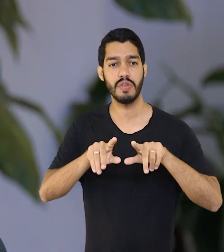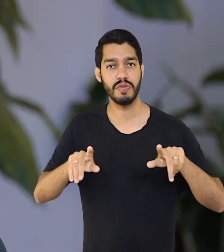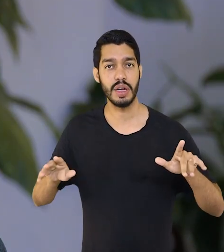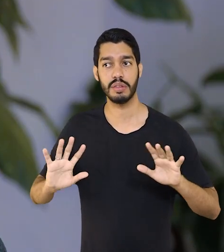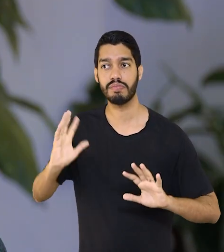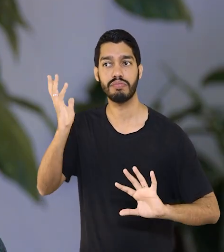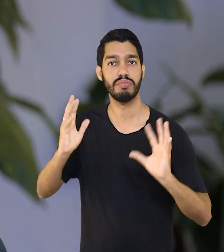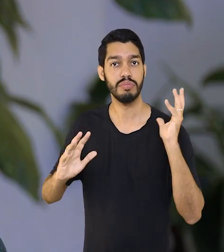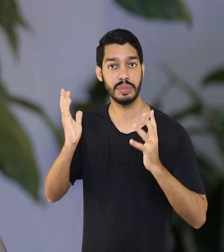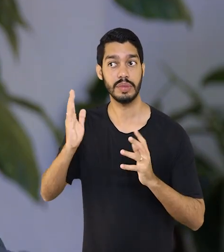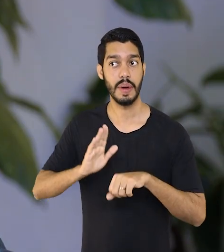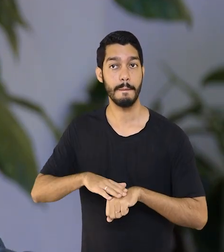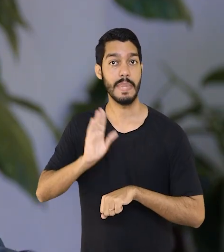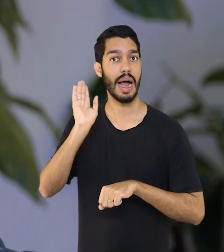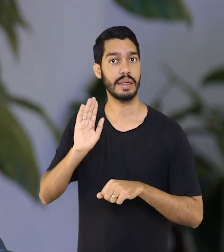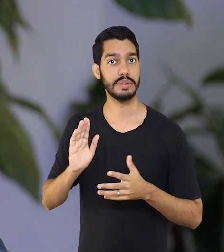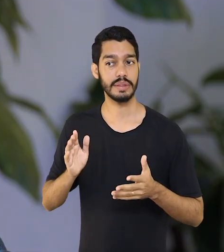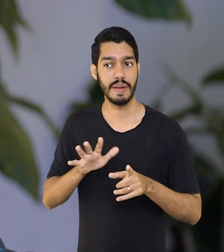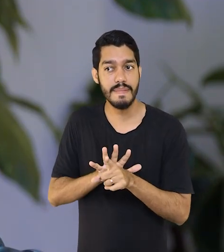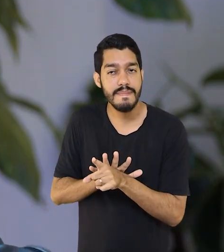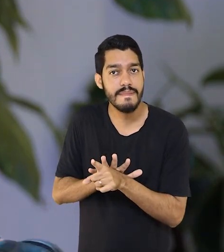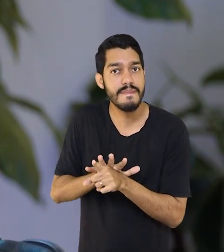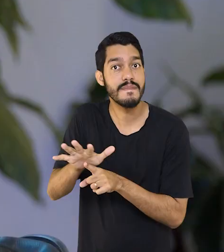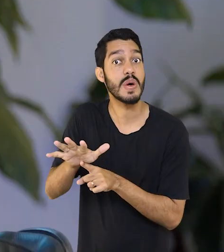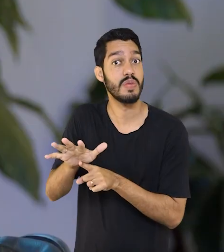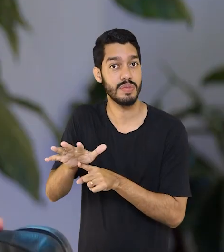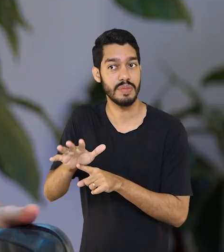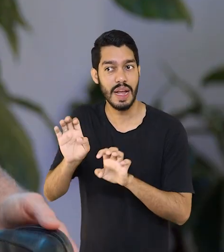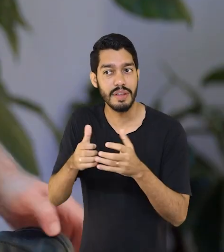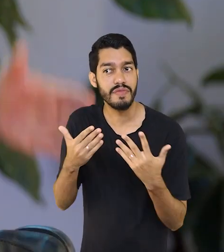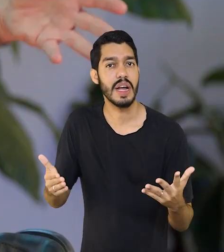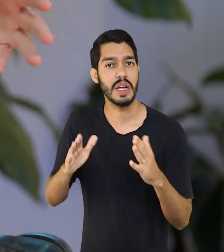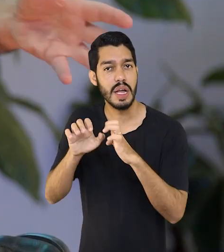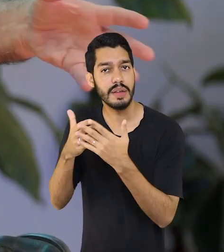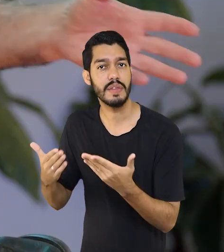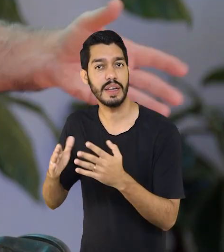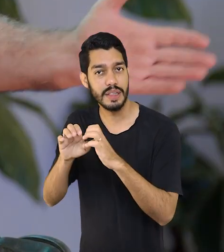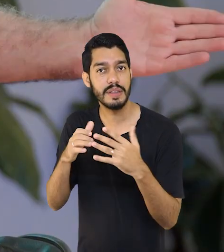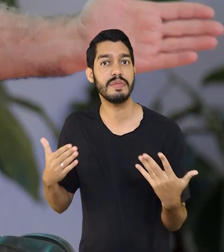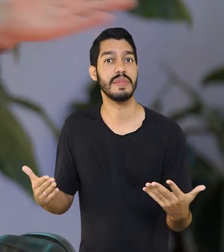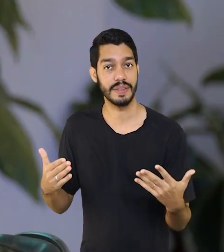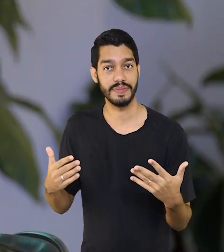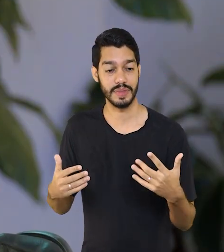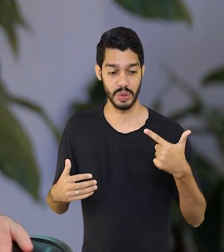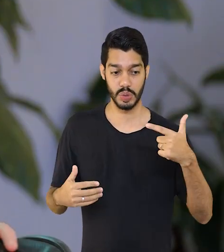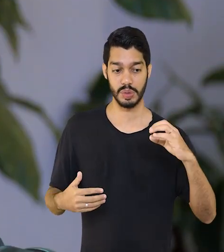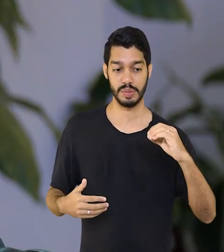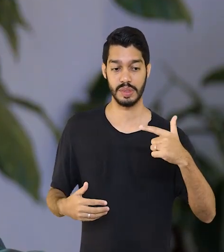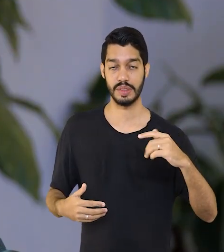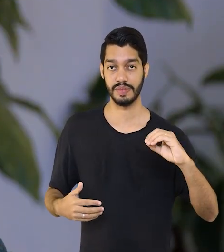forma muito maior e mais intensa do que o previsto para 2020